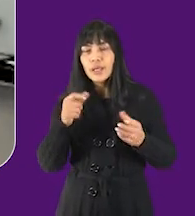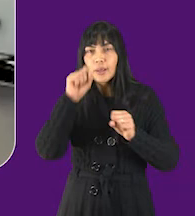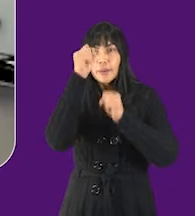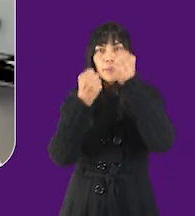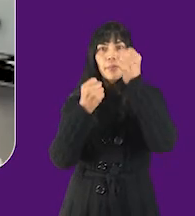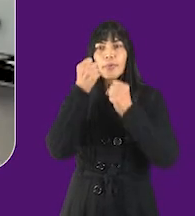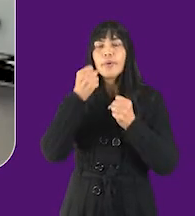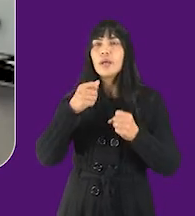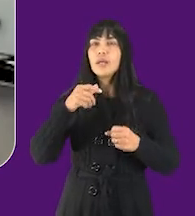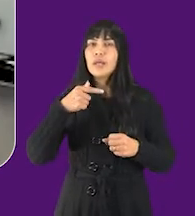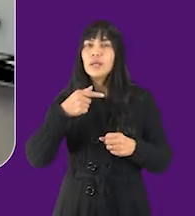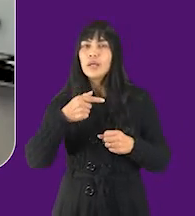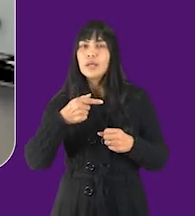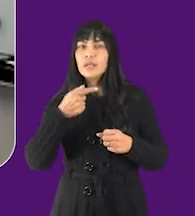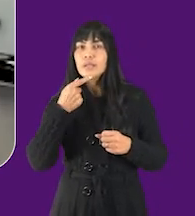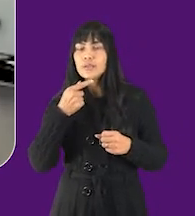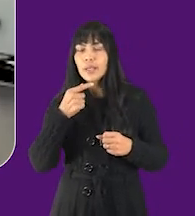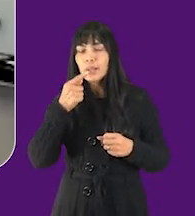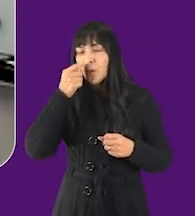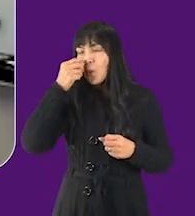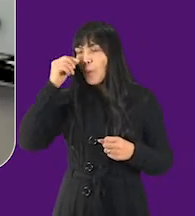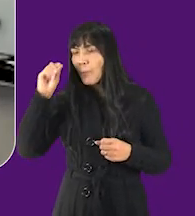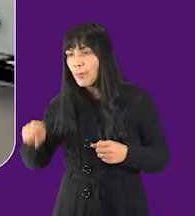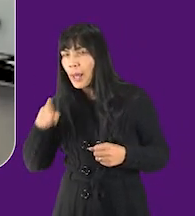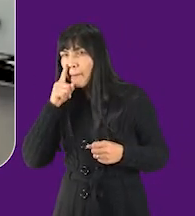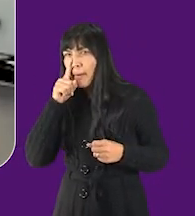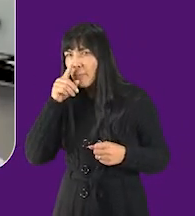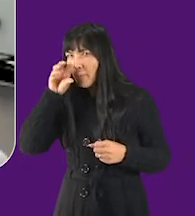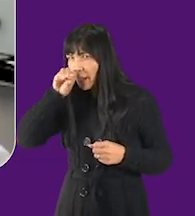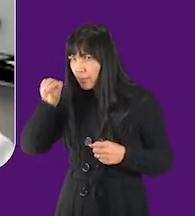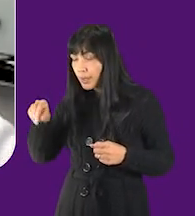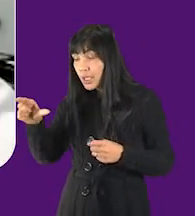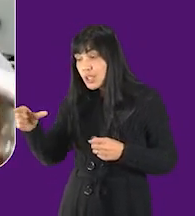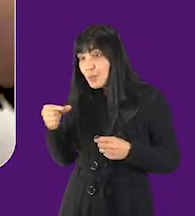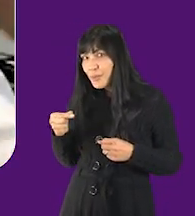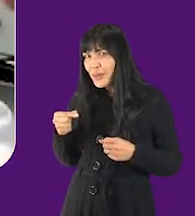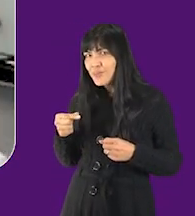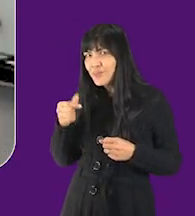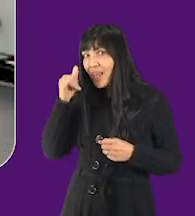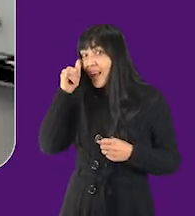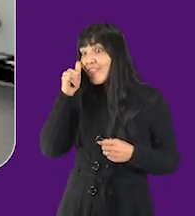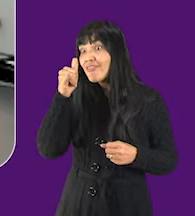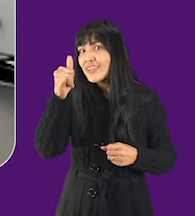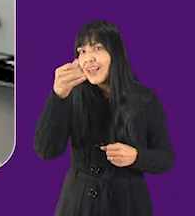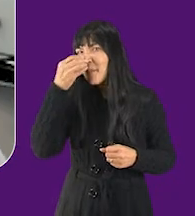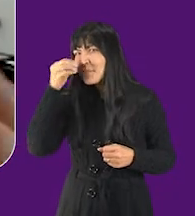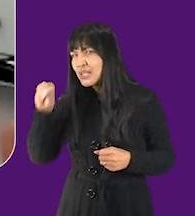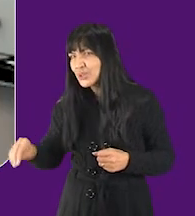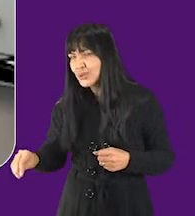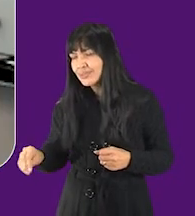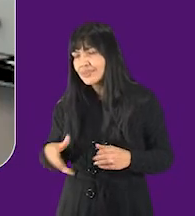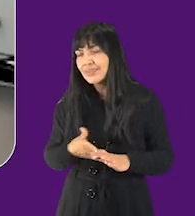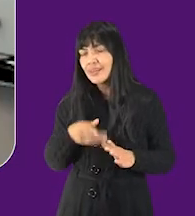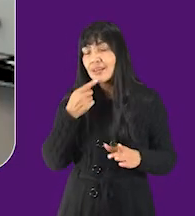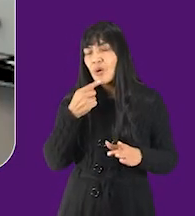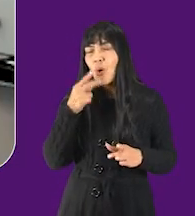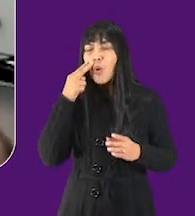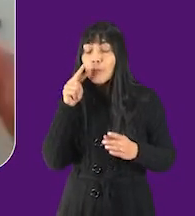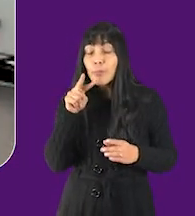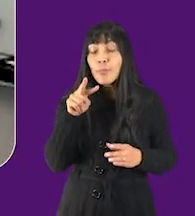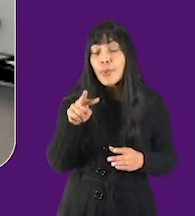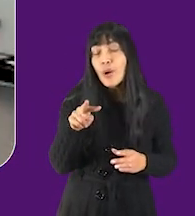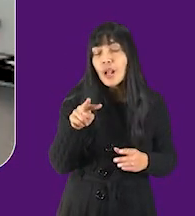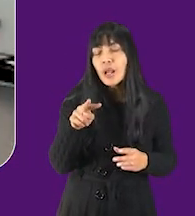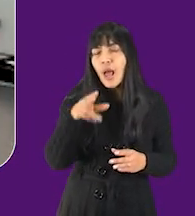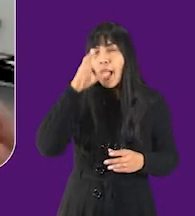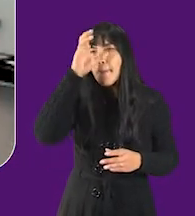industrial, reduzindo os riscos e as probabilidades de falha. Né? Aquela história, usando esse footprint global, vendo o que todo